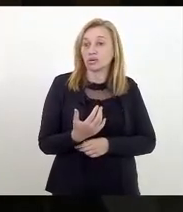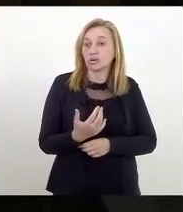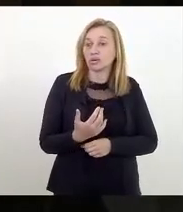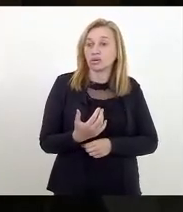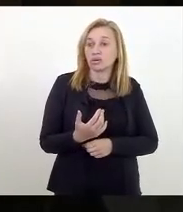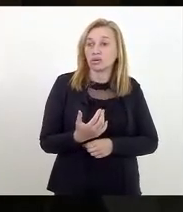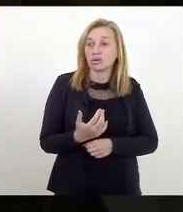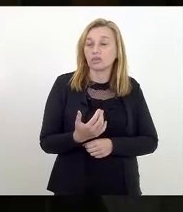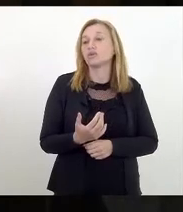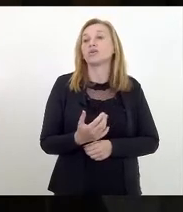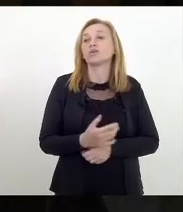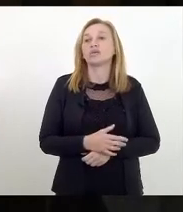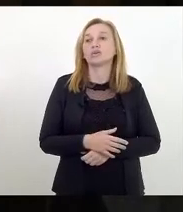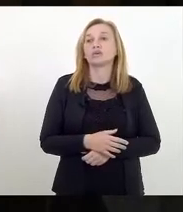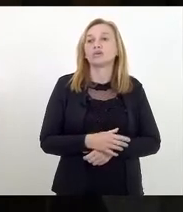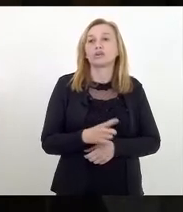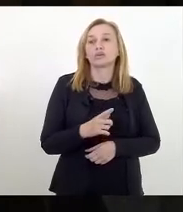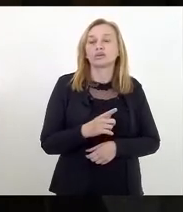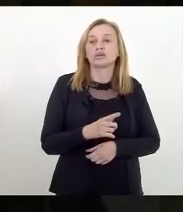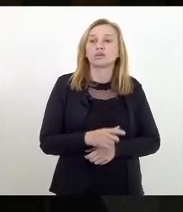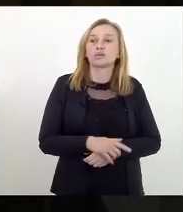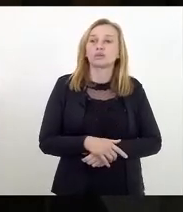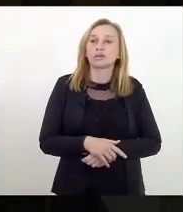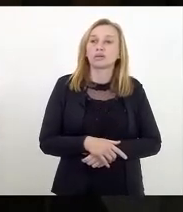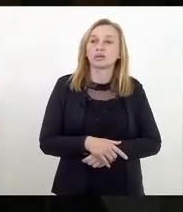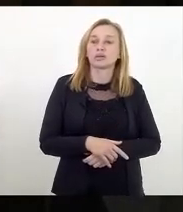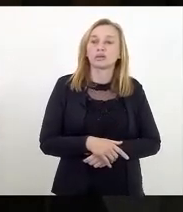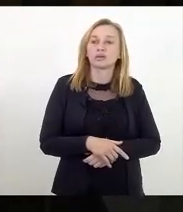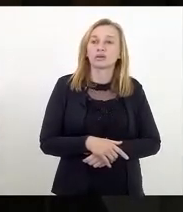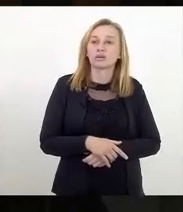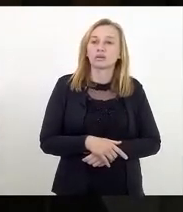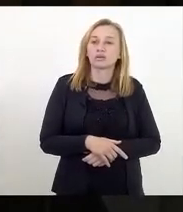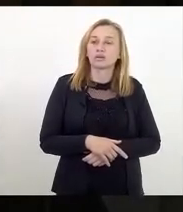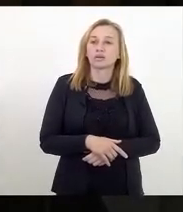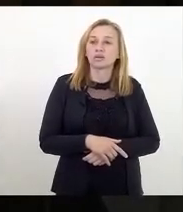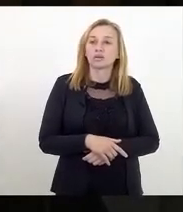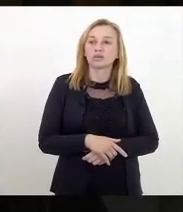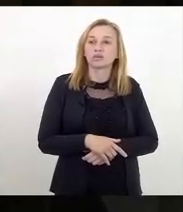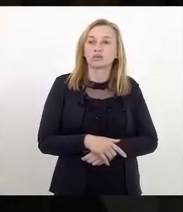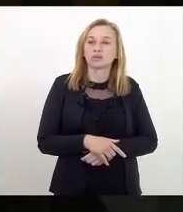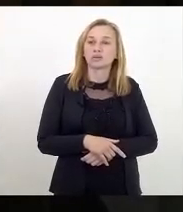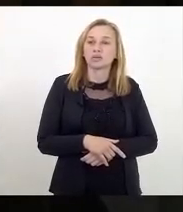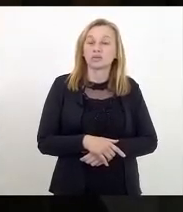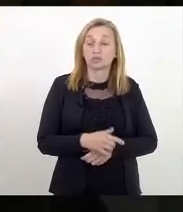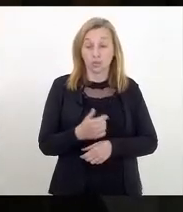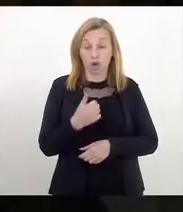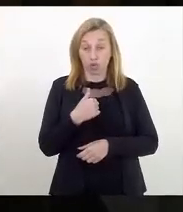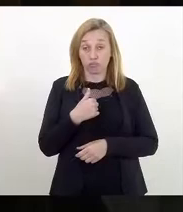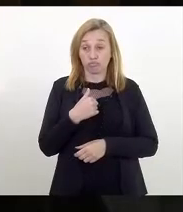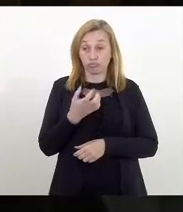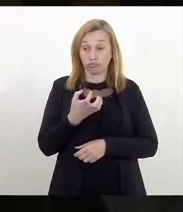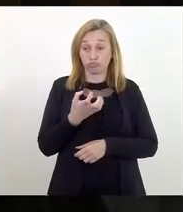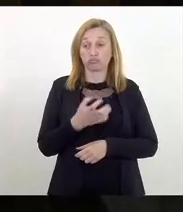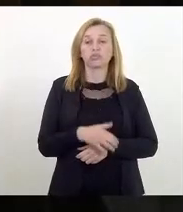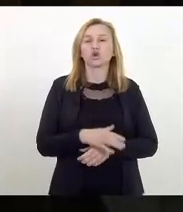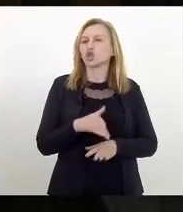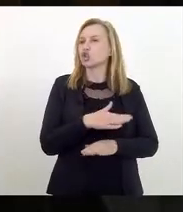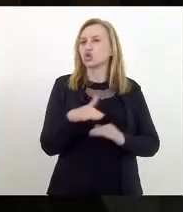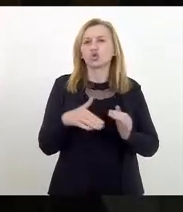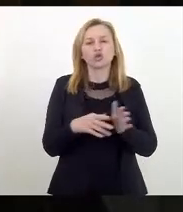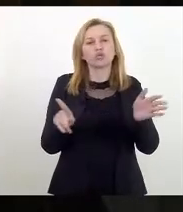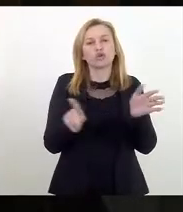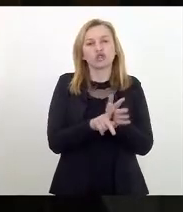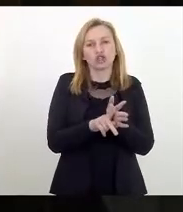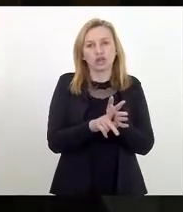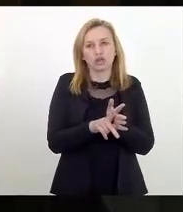deverá e um deverá pelo poderá. Mas quisera eu que todo projeto